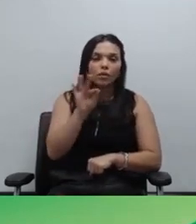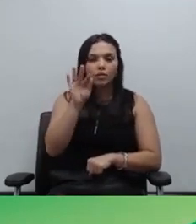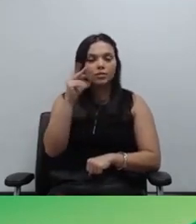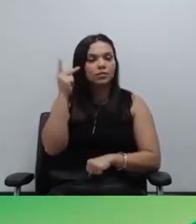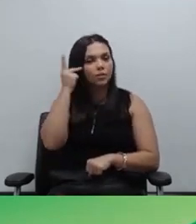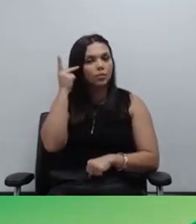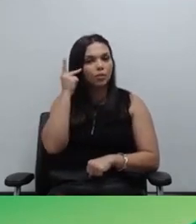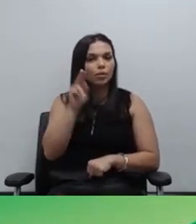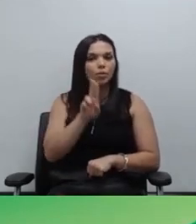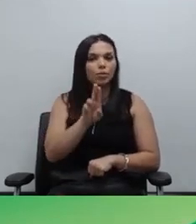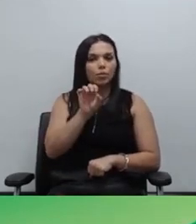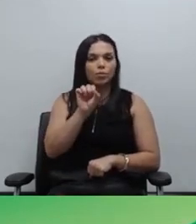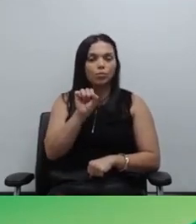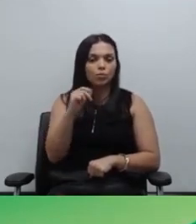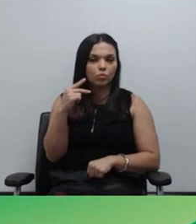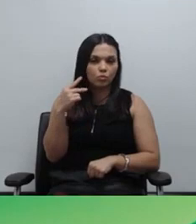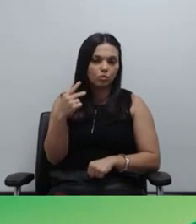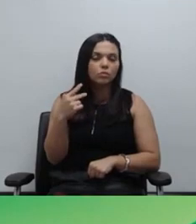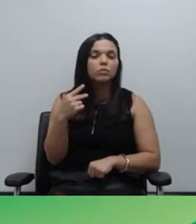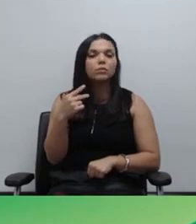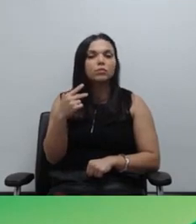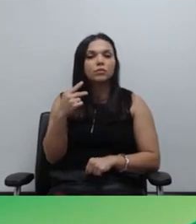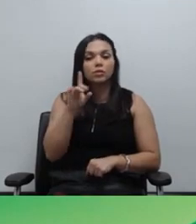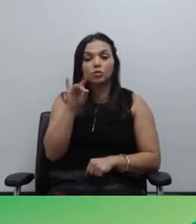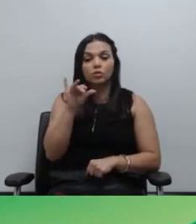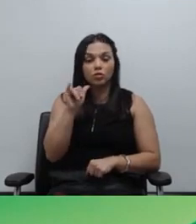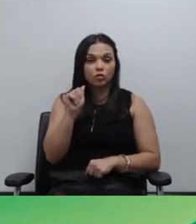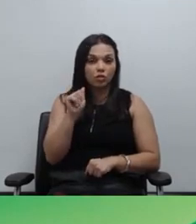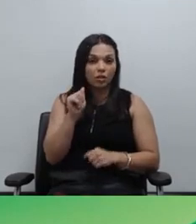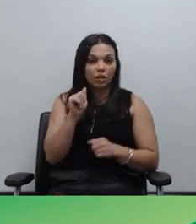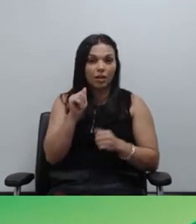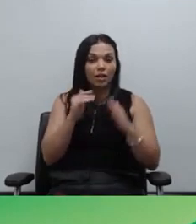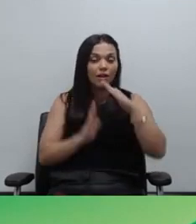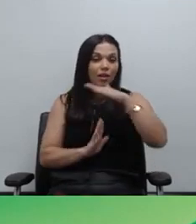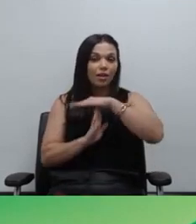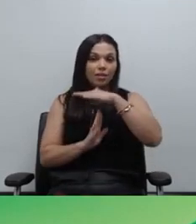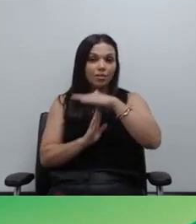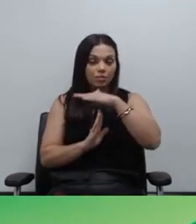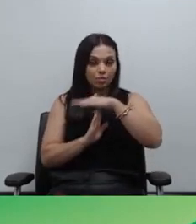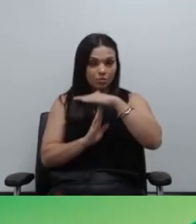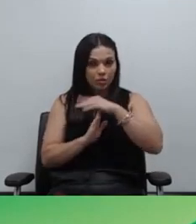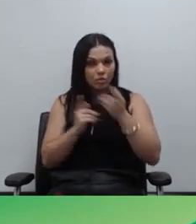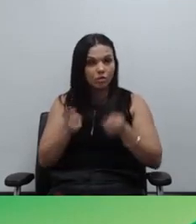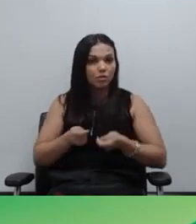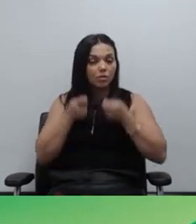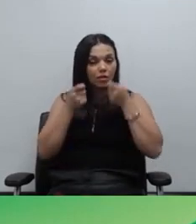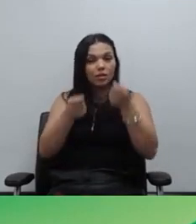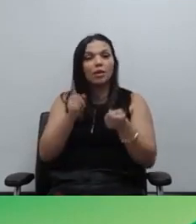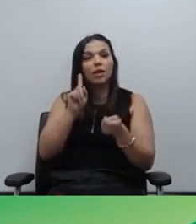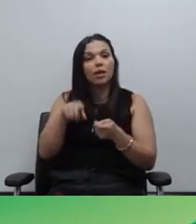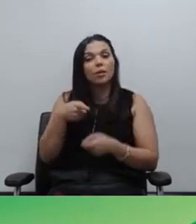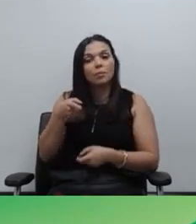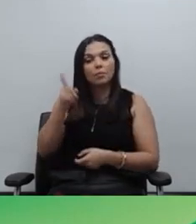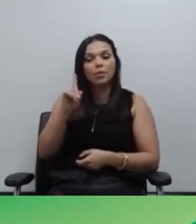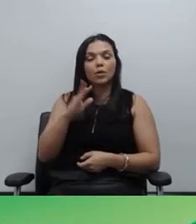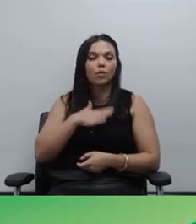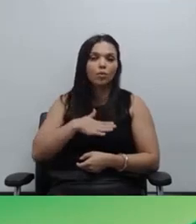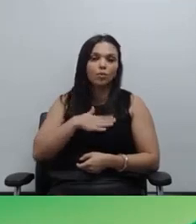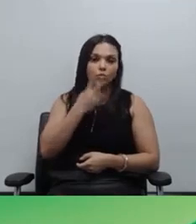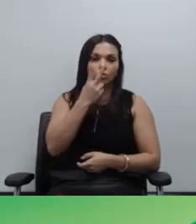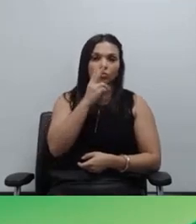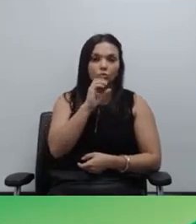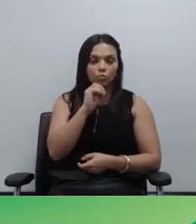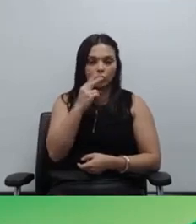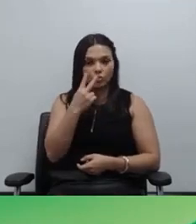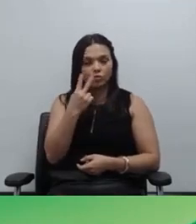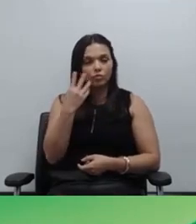Paulo, tendo indicado que a data limite para o depósito da dissertação será o dia 1º de agosto de 2024. O projeto de